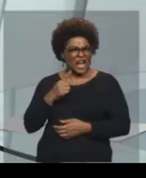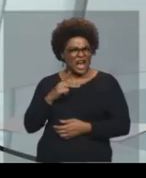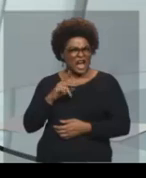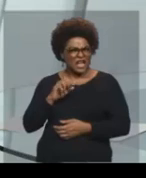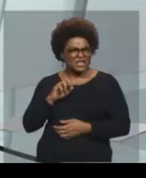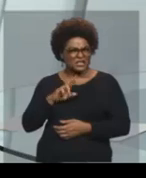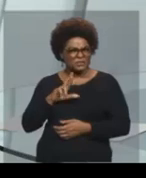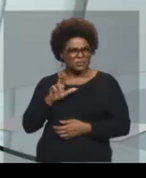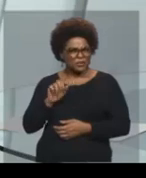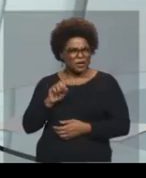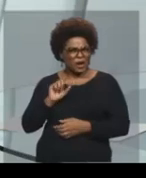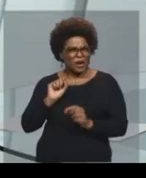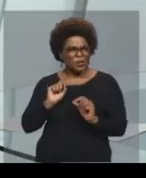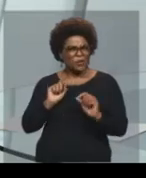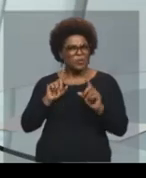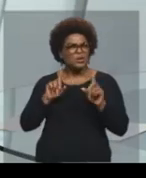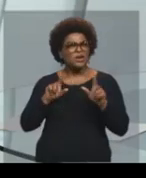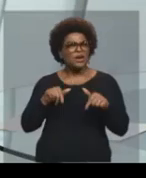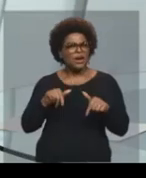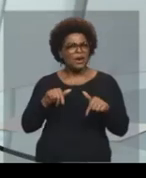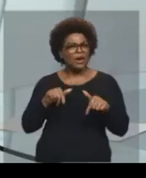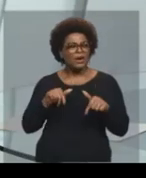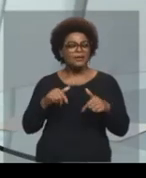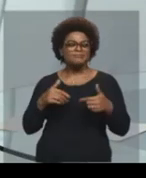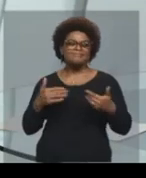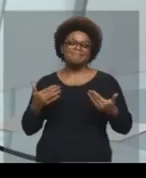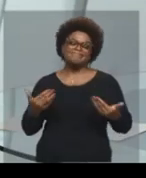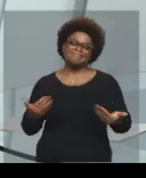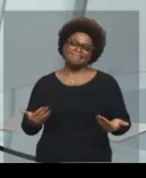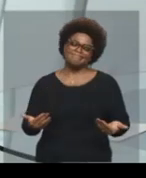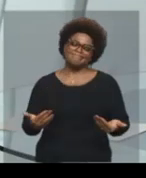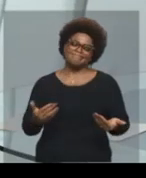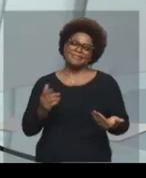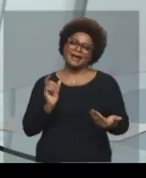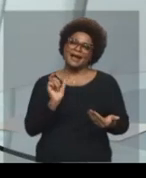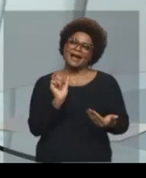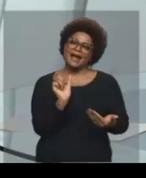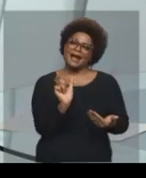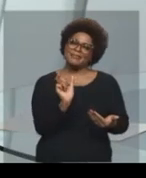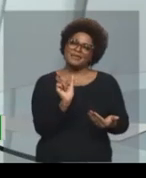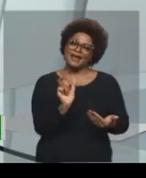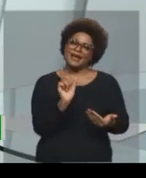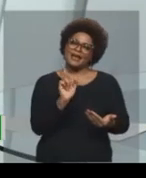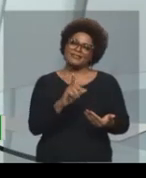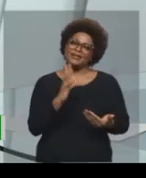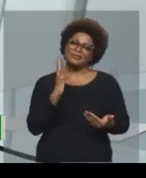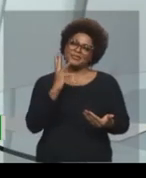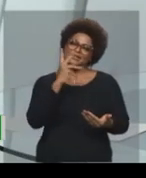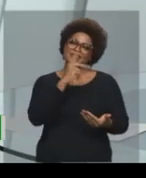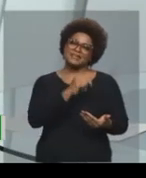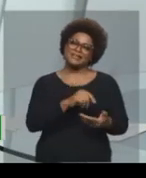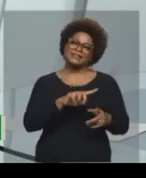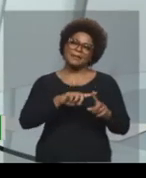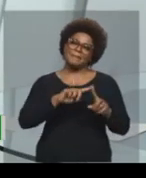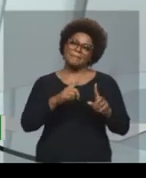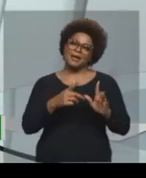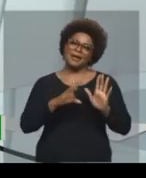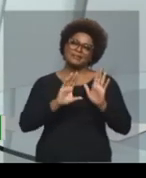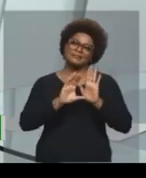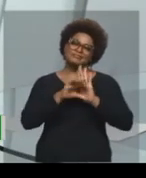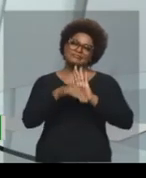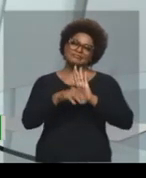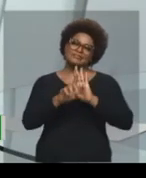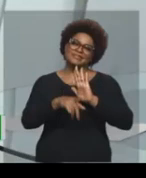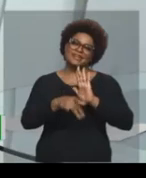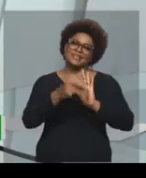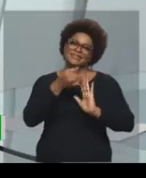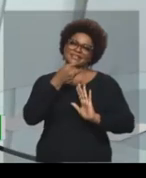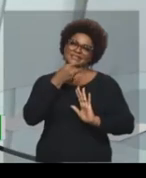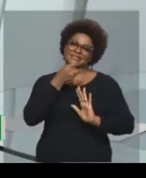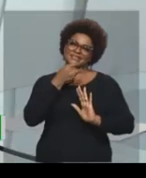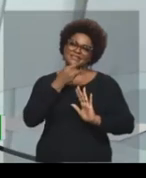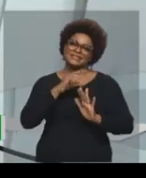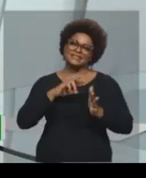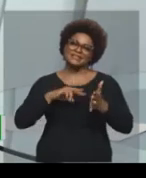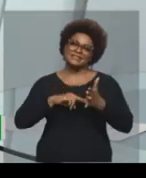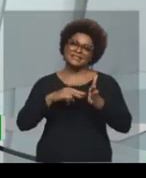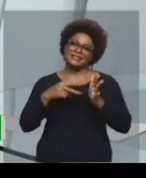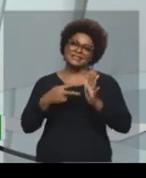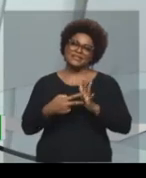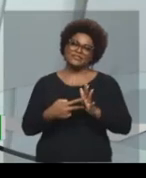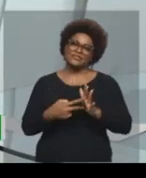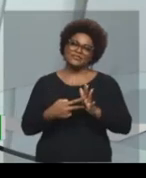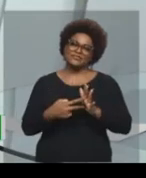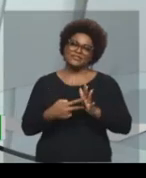é triste, né? Olha, a diáspora vai indicar esse deslocamento de